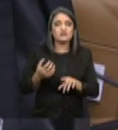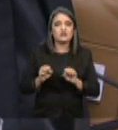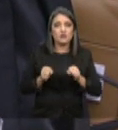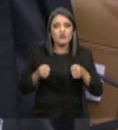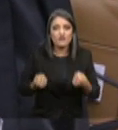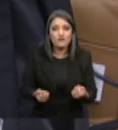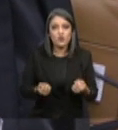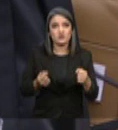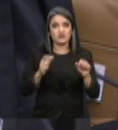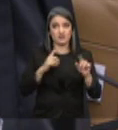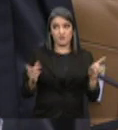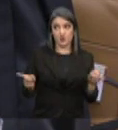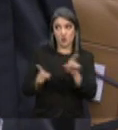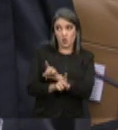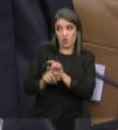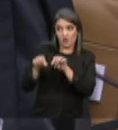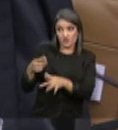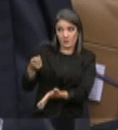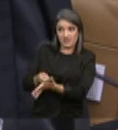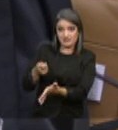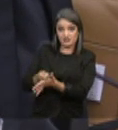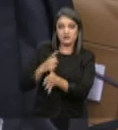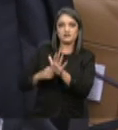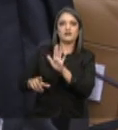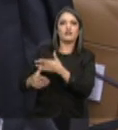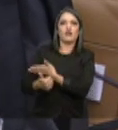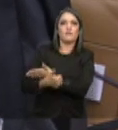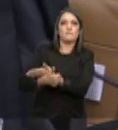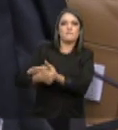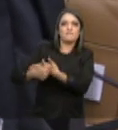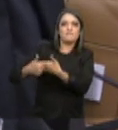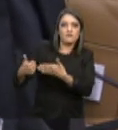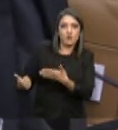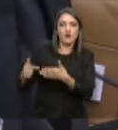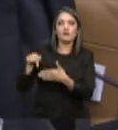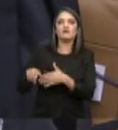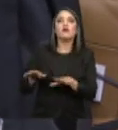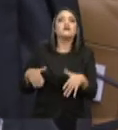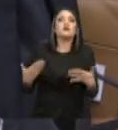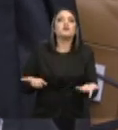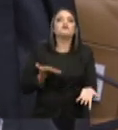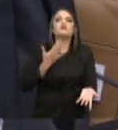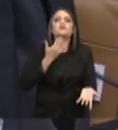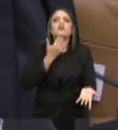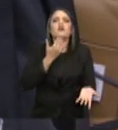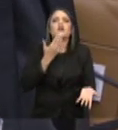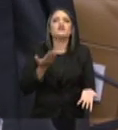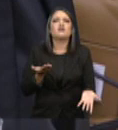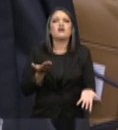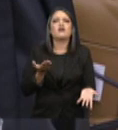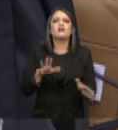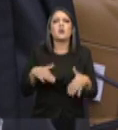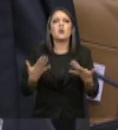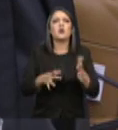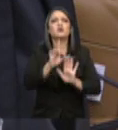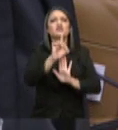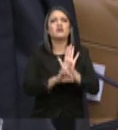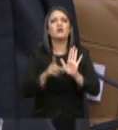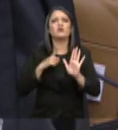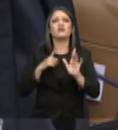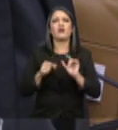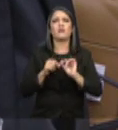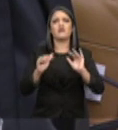às exigências superiores da Lei moral que título tem para se opor essa